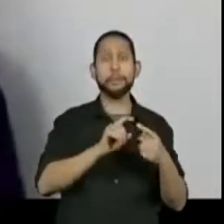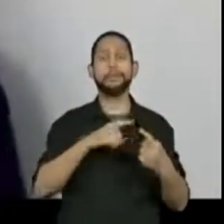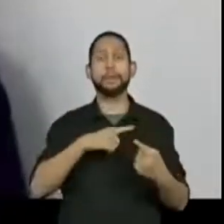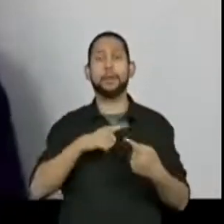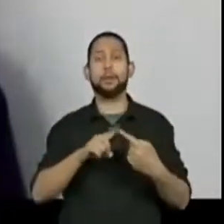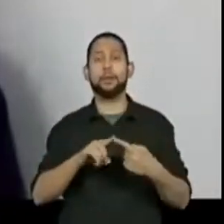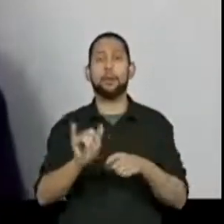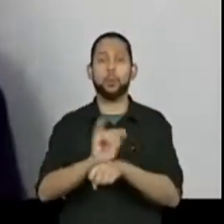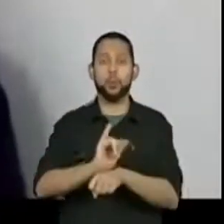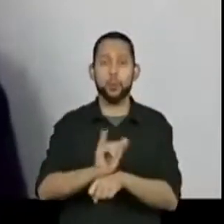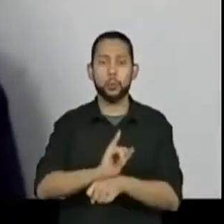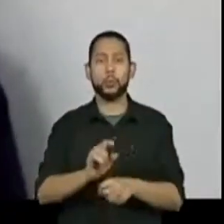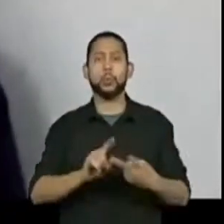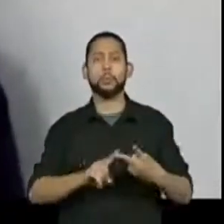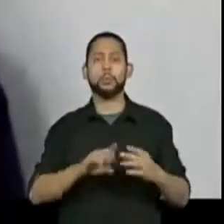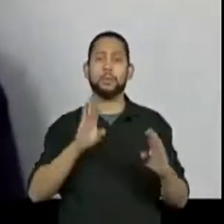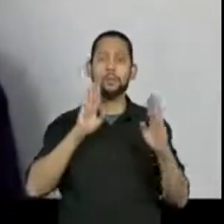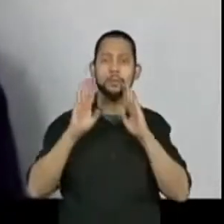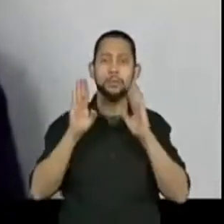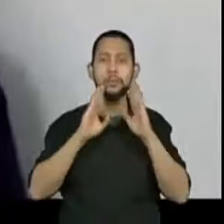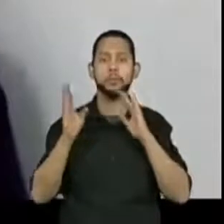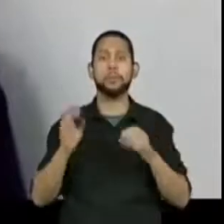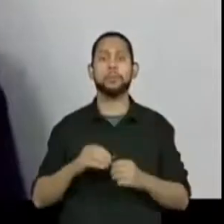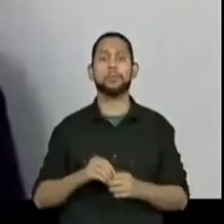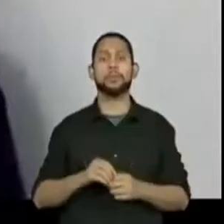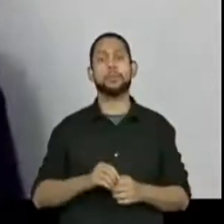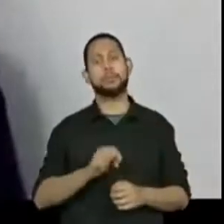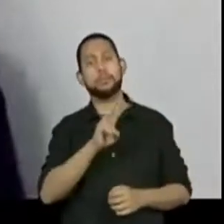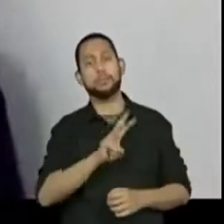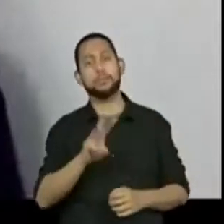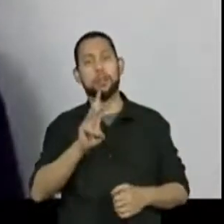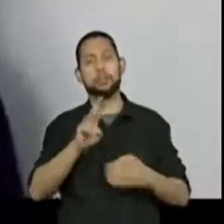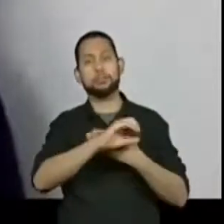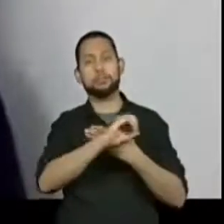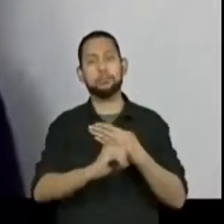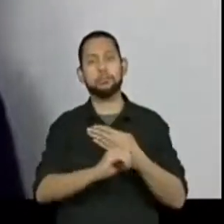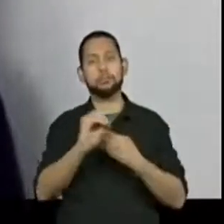vídeos do aplicativo do Centro de Mídias. Tudo bem?